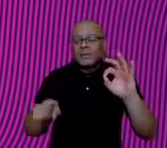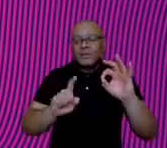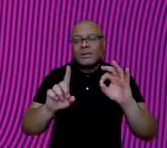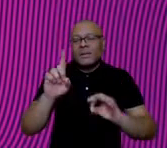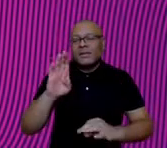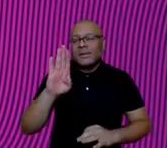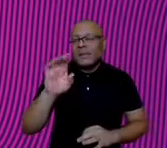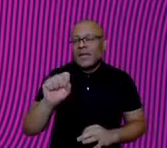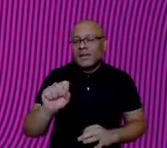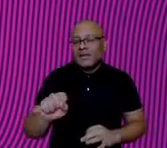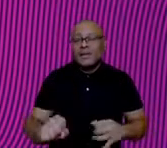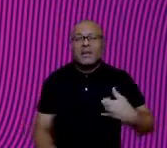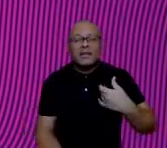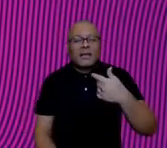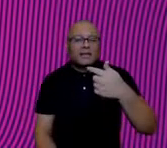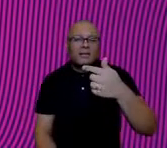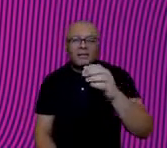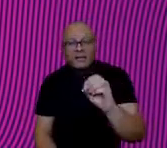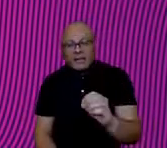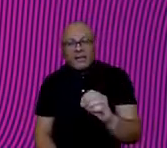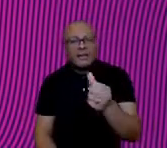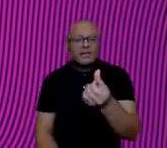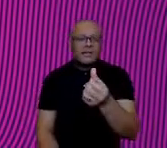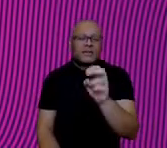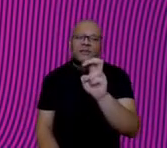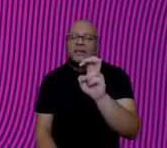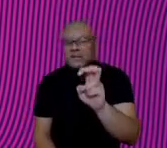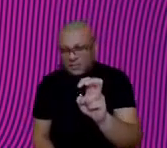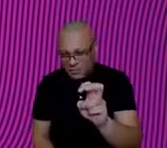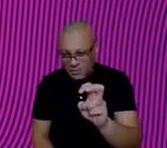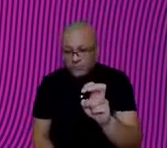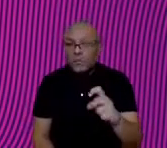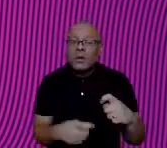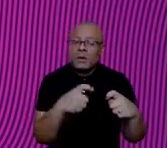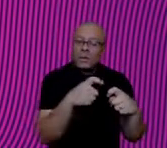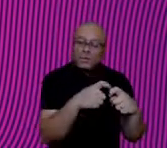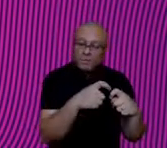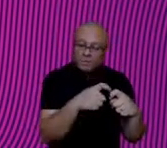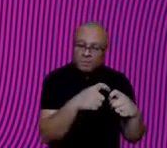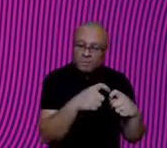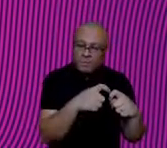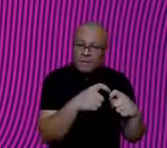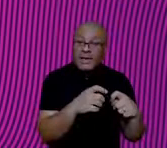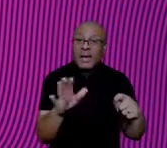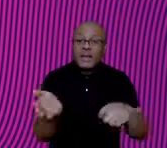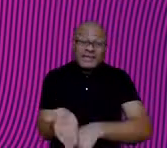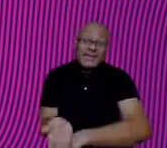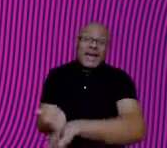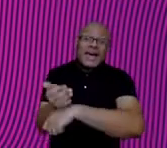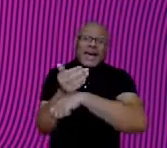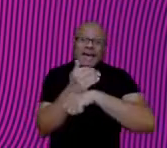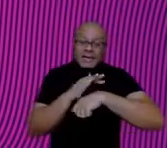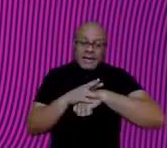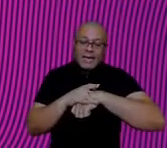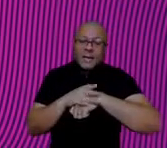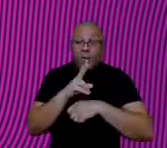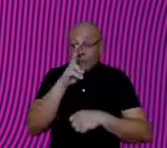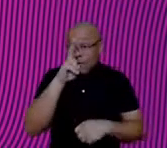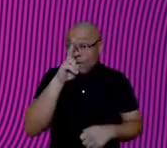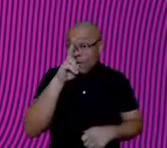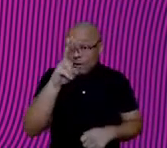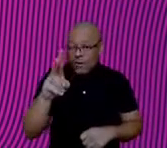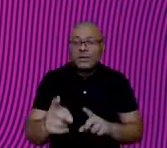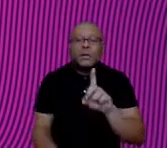idade, 65, clínico. Já nos pacientes com início mais precoce ou com a doença um pouco mais agressiva, DBS.